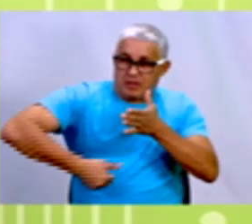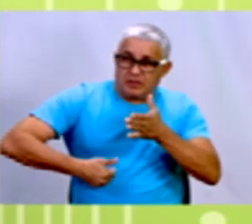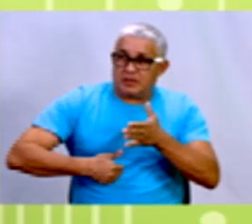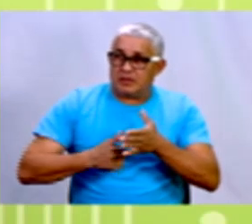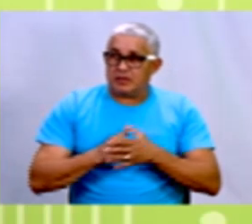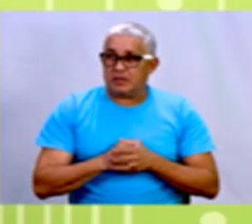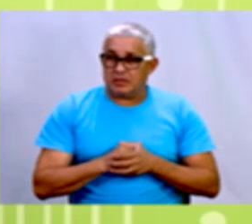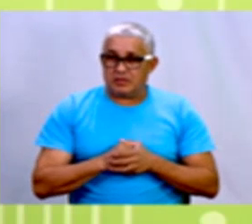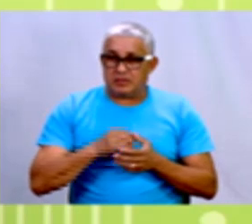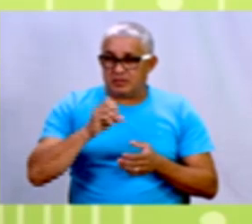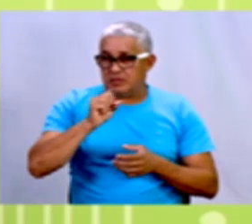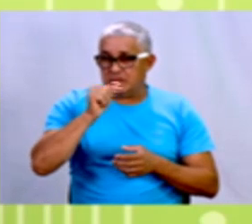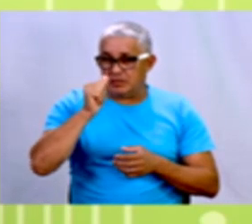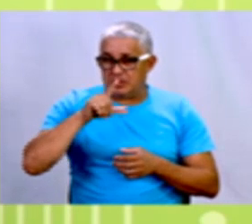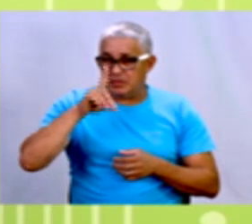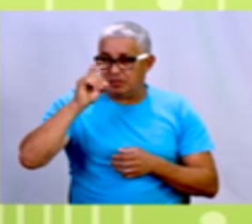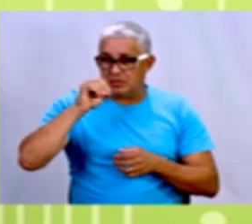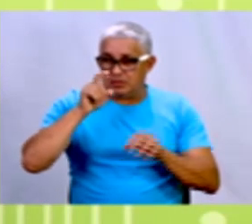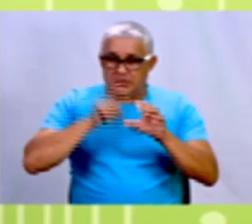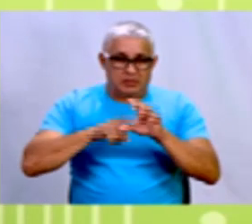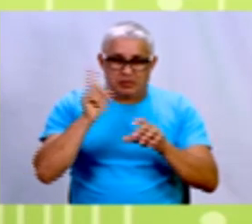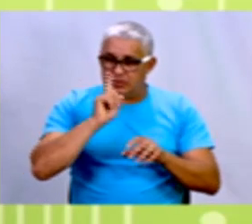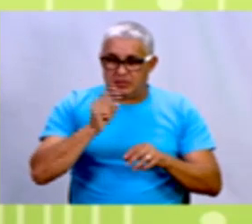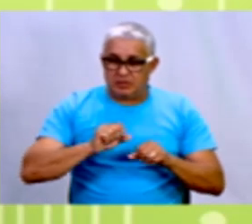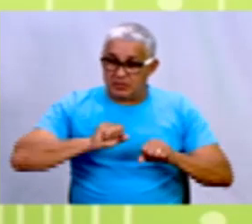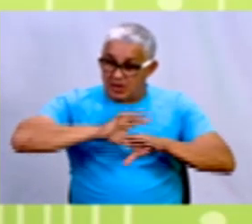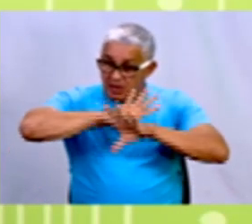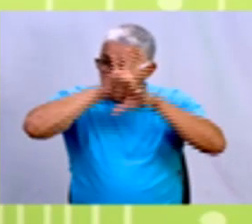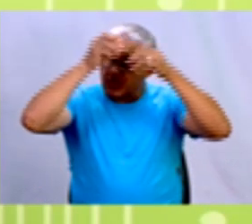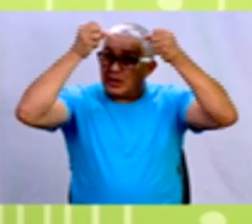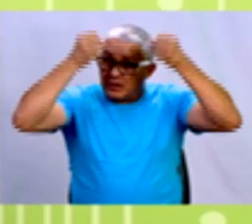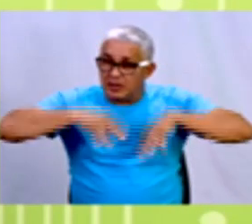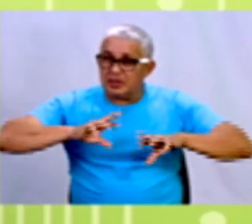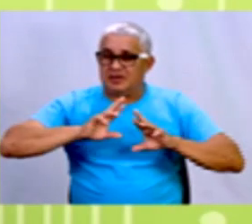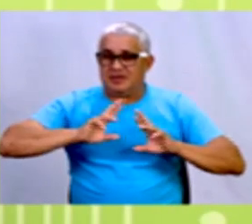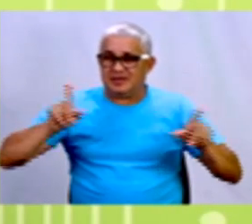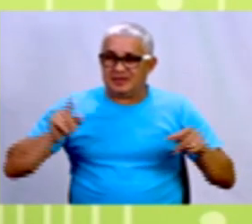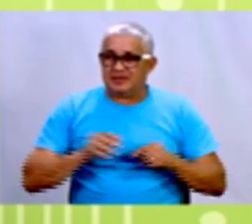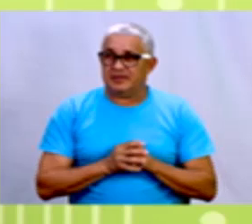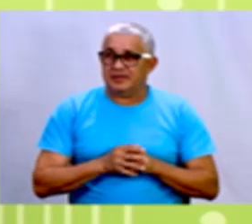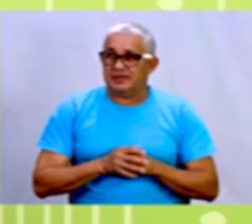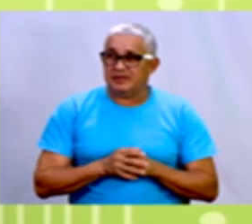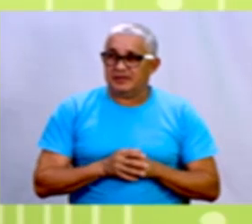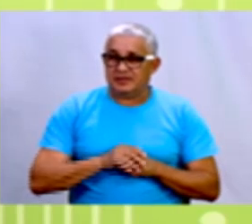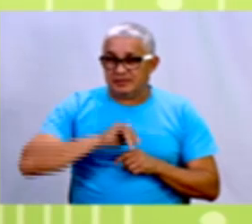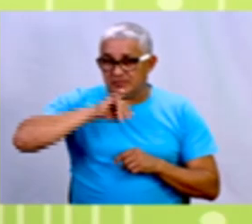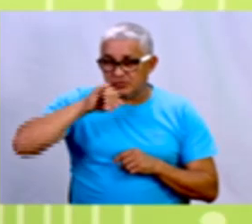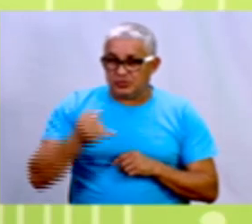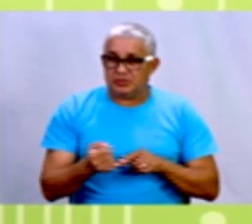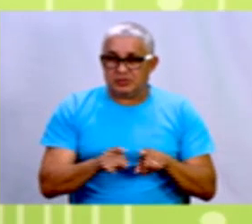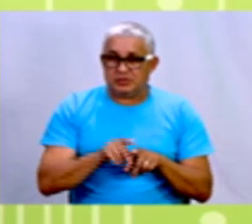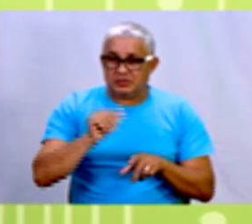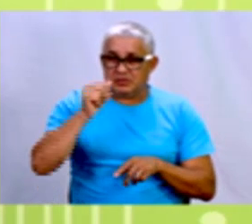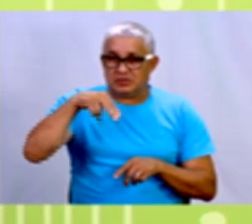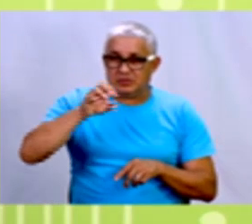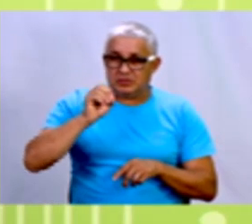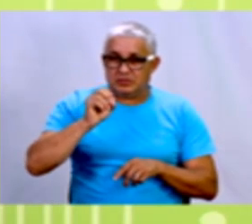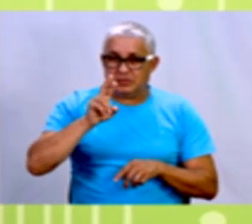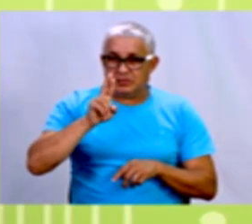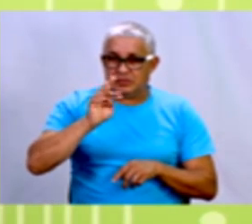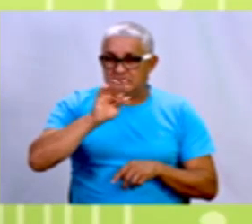meu saldo devedor, tá, pessoal? Que fique clara essa diferença aí, que a gente está falando de juros e amortização,